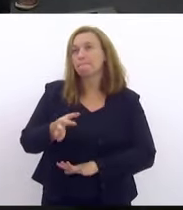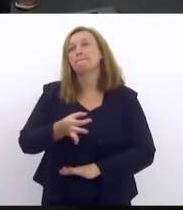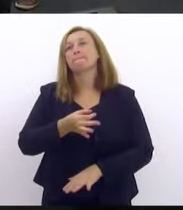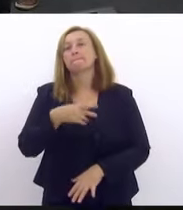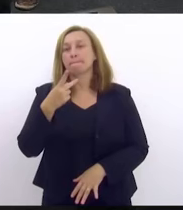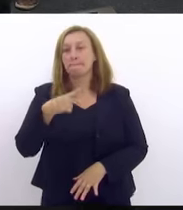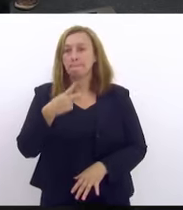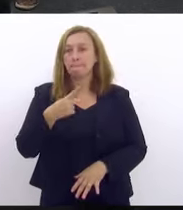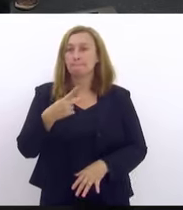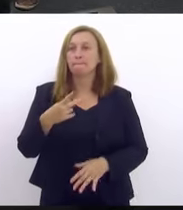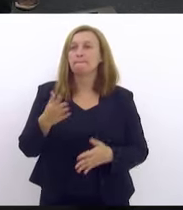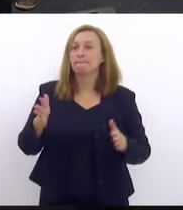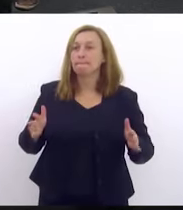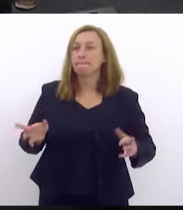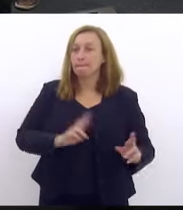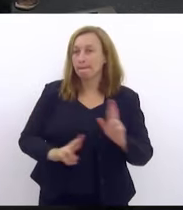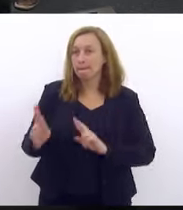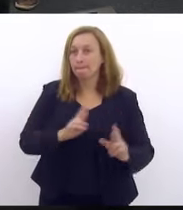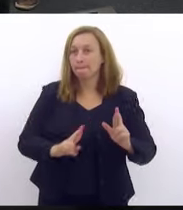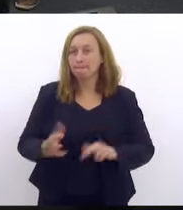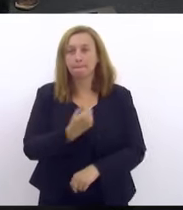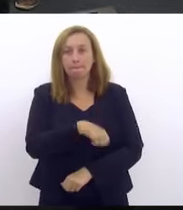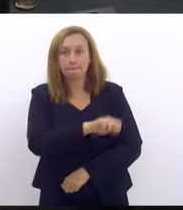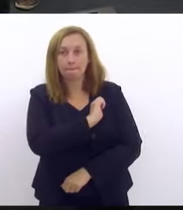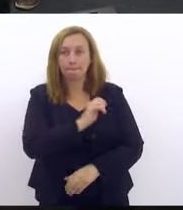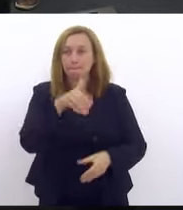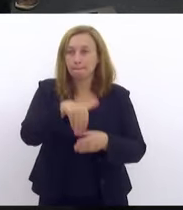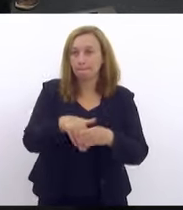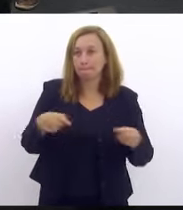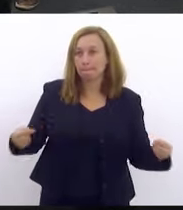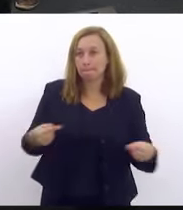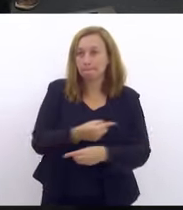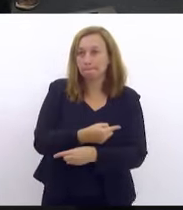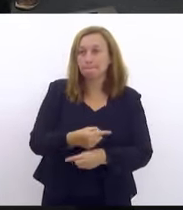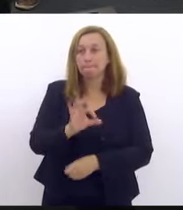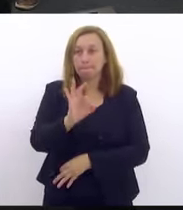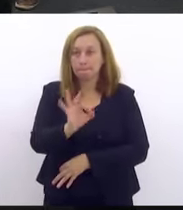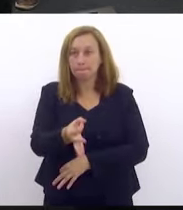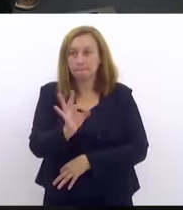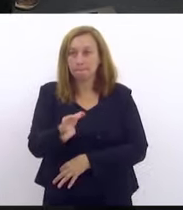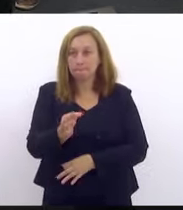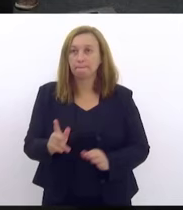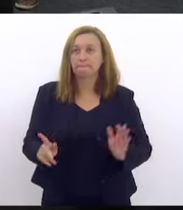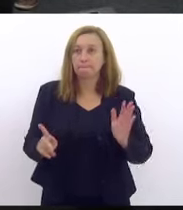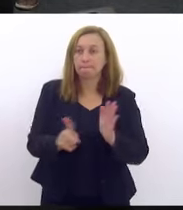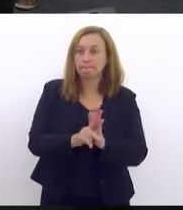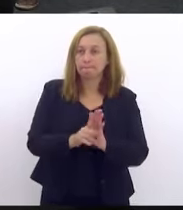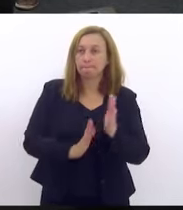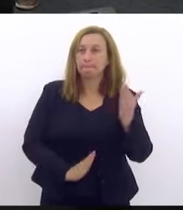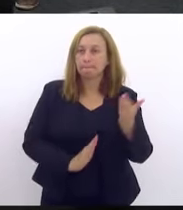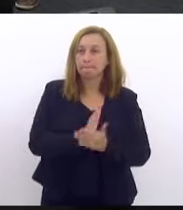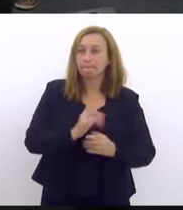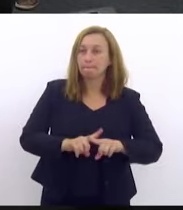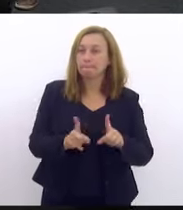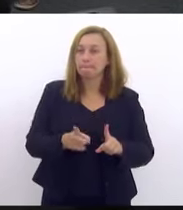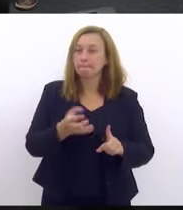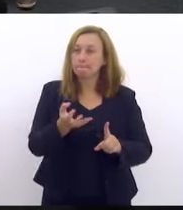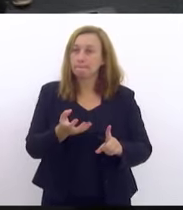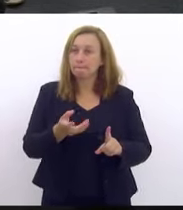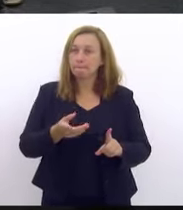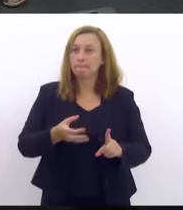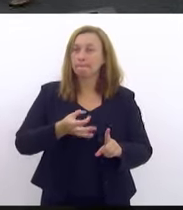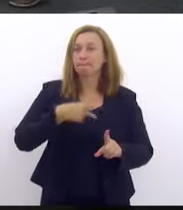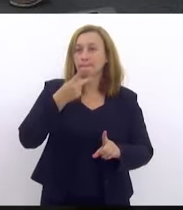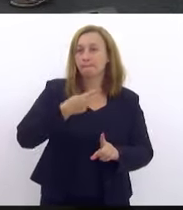aos incentivos fiscais, votando contrário, na certeza que o projeto será aprovado, mas quero marcar minha posição.